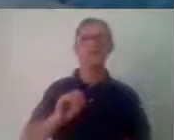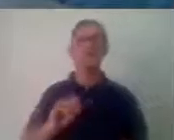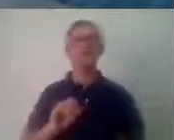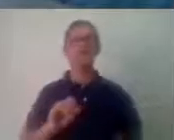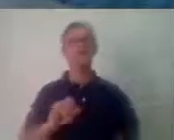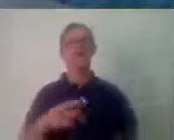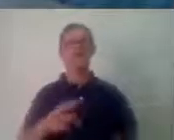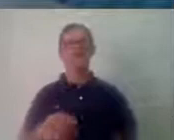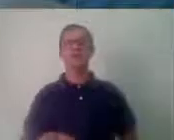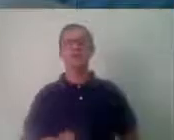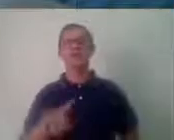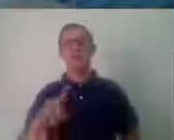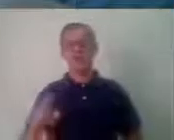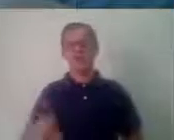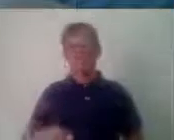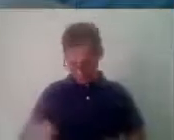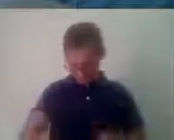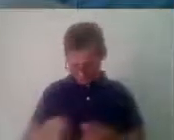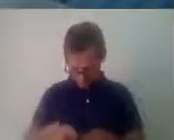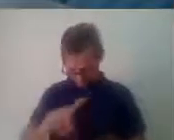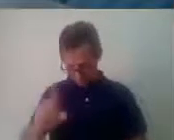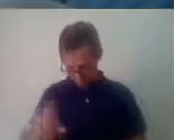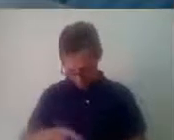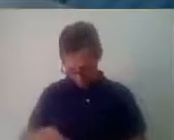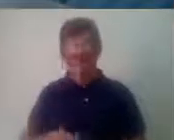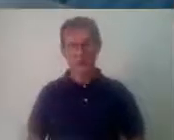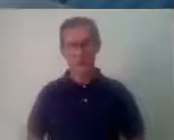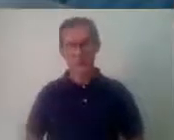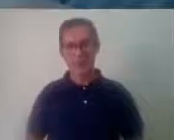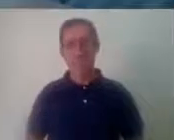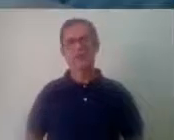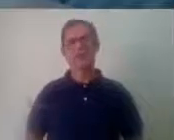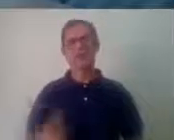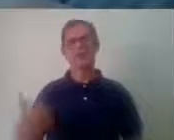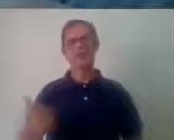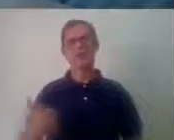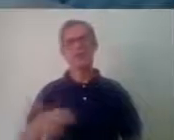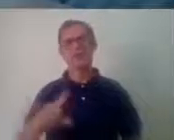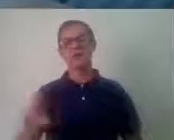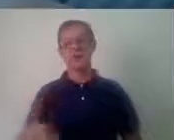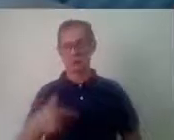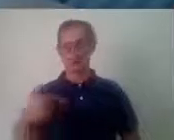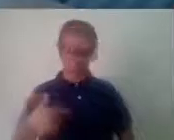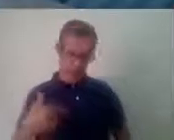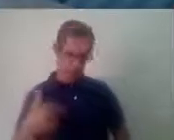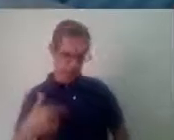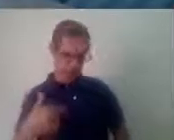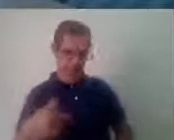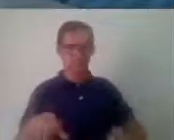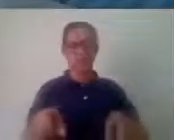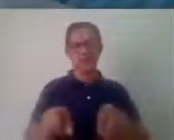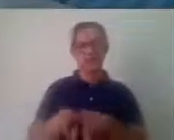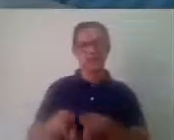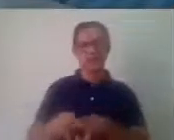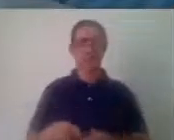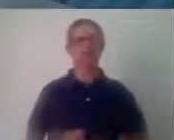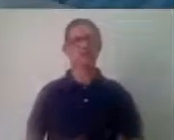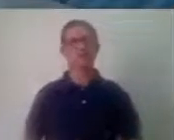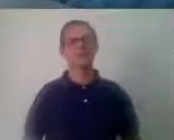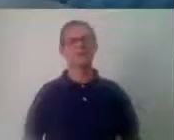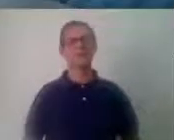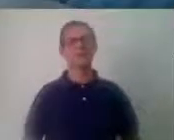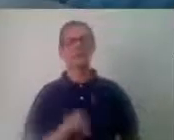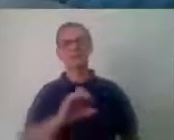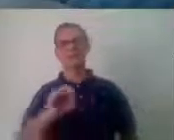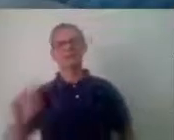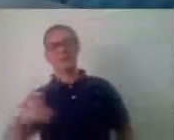a sua derivada, tanto a sua derivada de primeira ordem, quanto a sua derivada de segunda ordem,